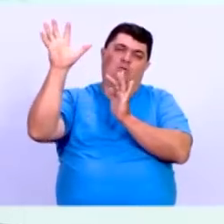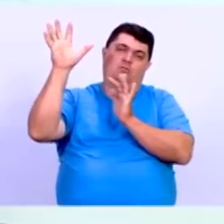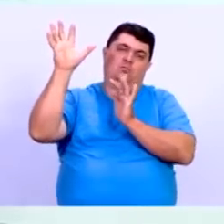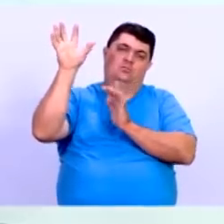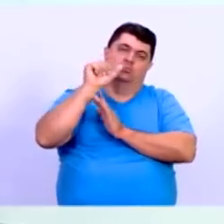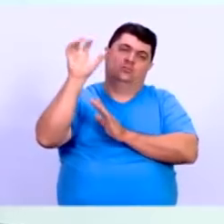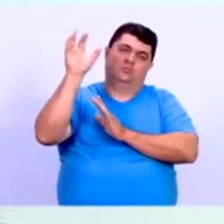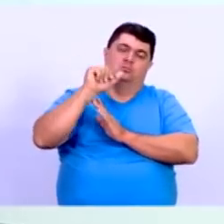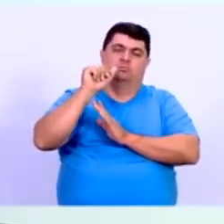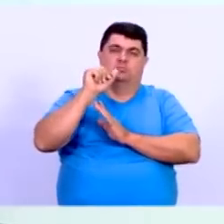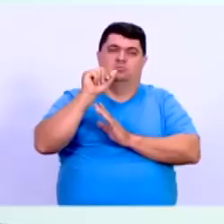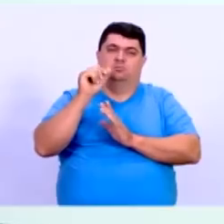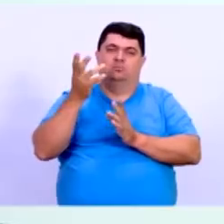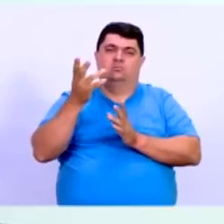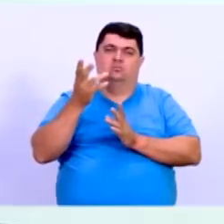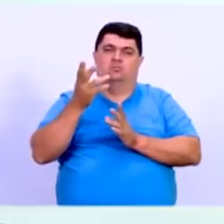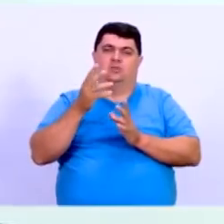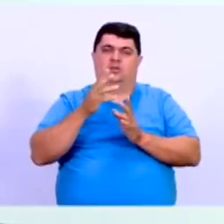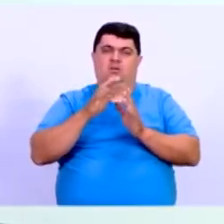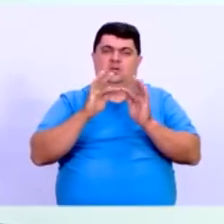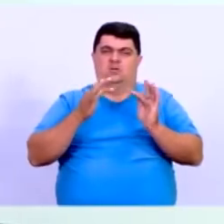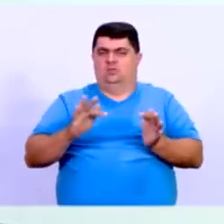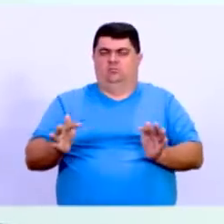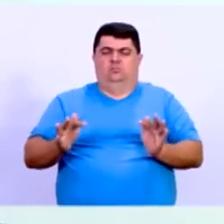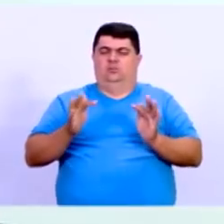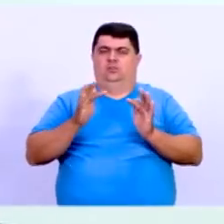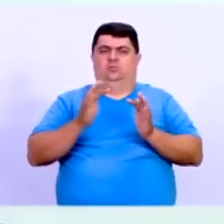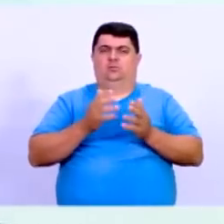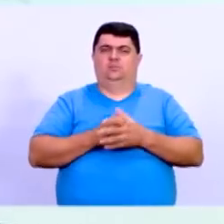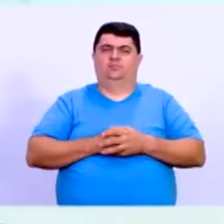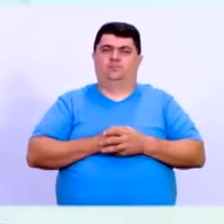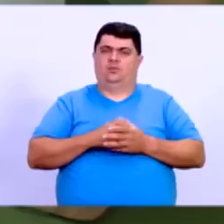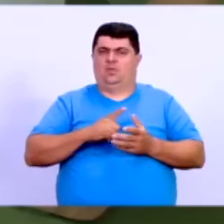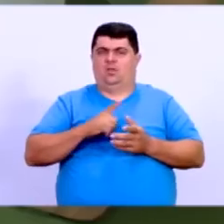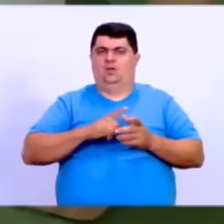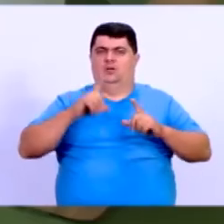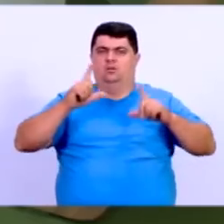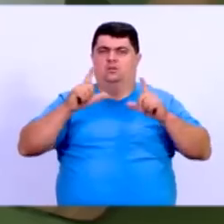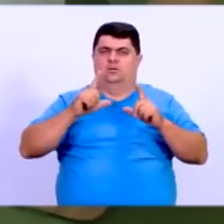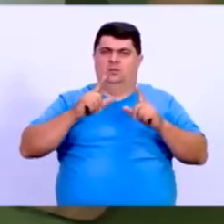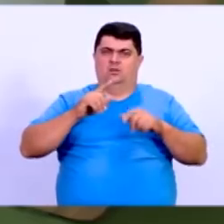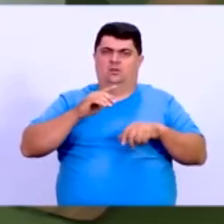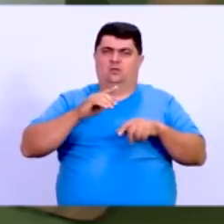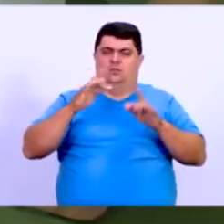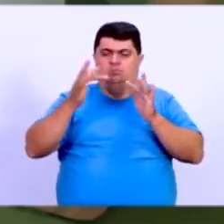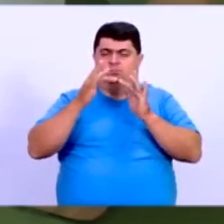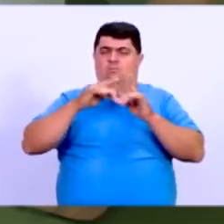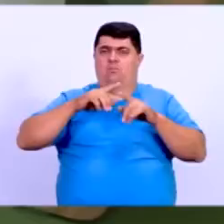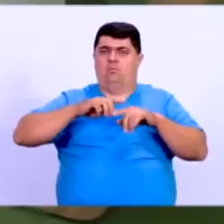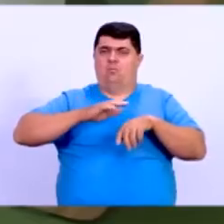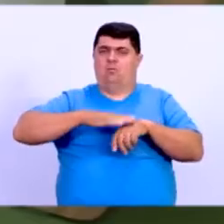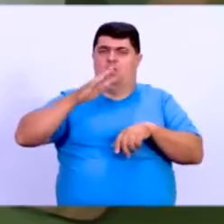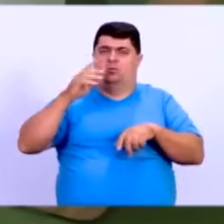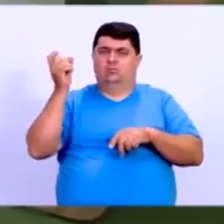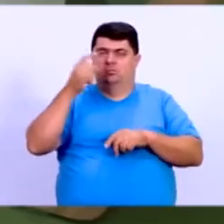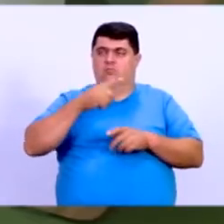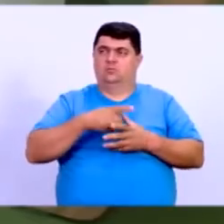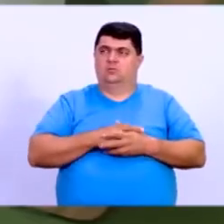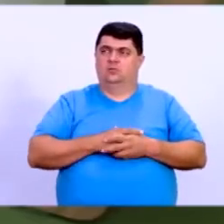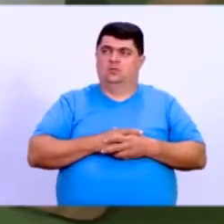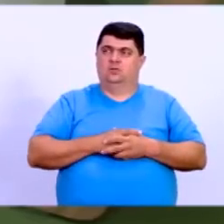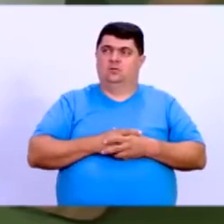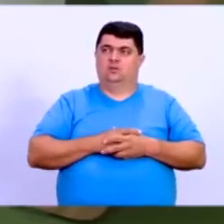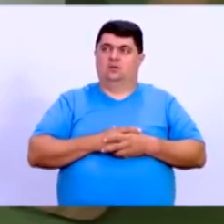lógico, estou dando um exemplo aqui de uma simples comunicação. Mas, professor, tem comunicações mais sofisticadas, não tem? As coisas estão ficando